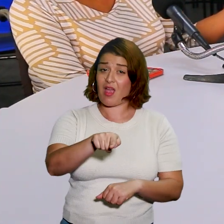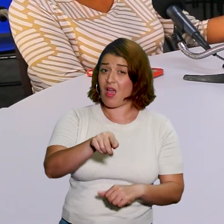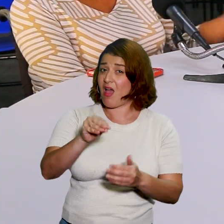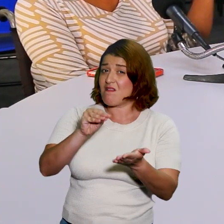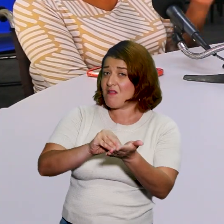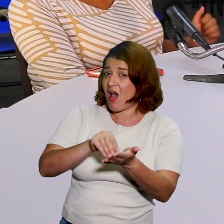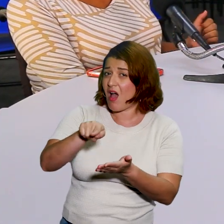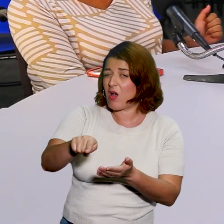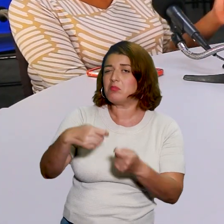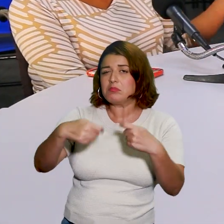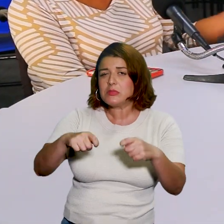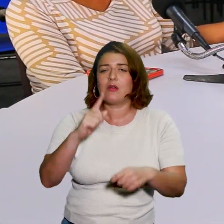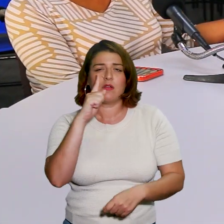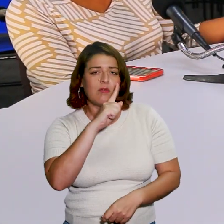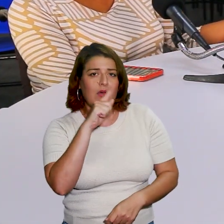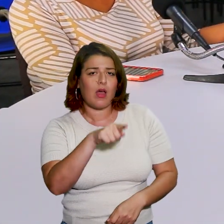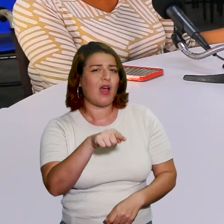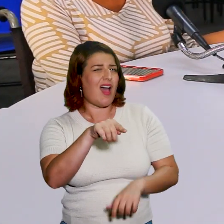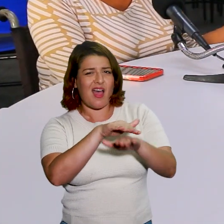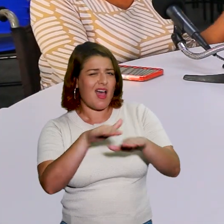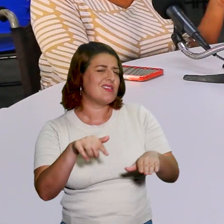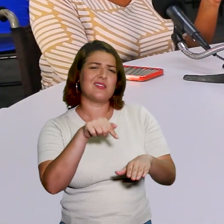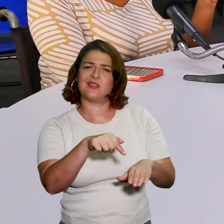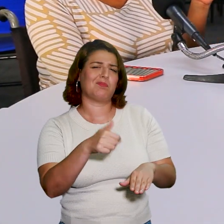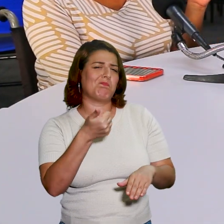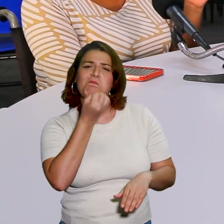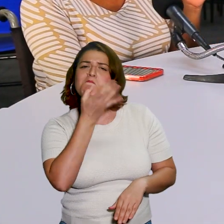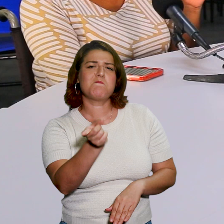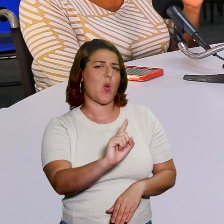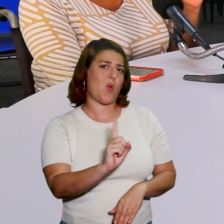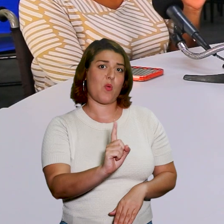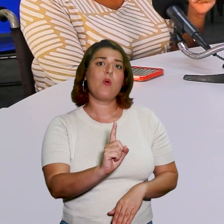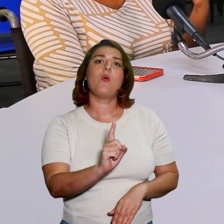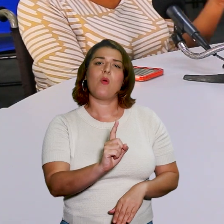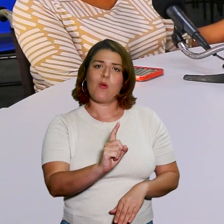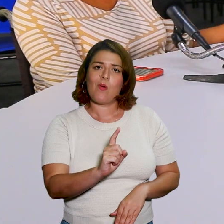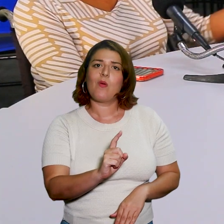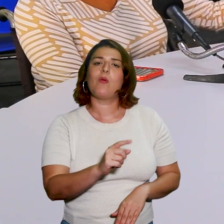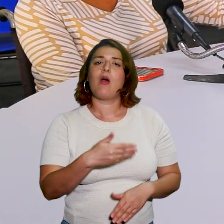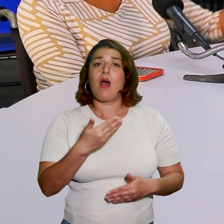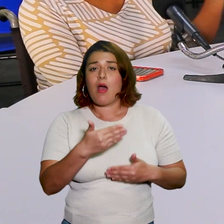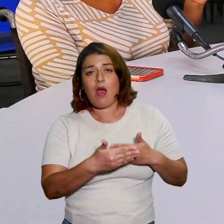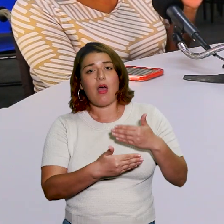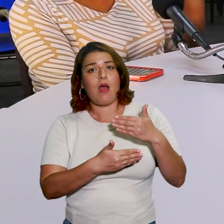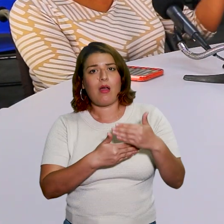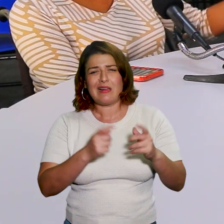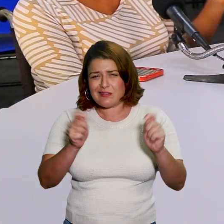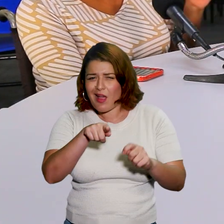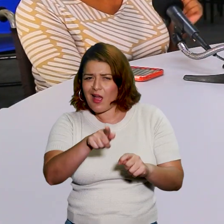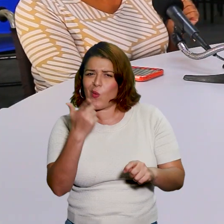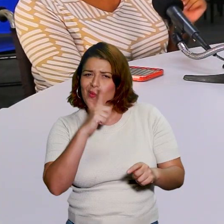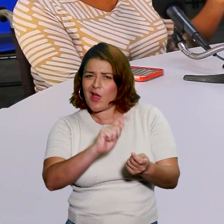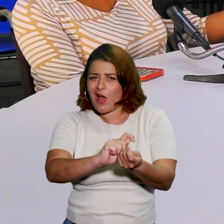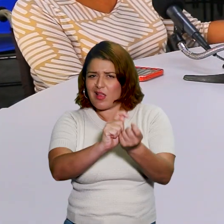está funcionando muito bem, desse jeito para mim não está ficando muito legal. Teria como a gente conseguir